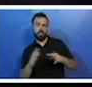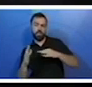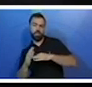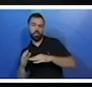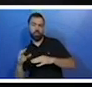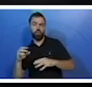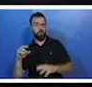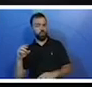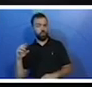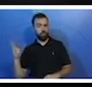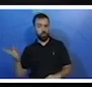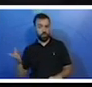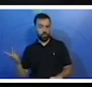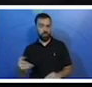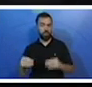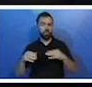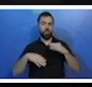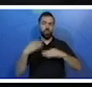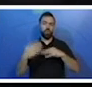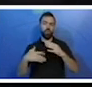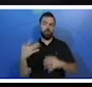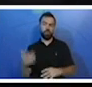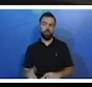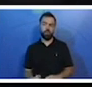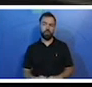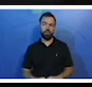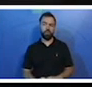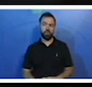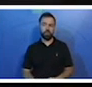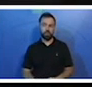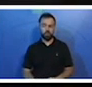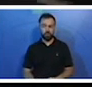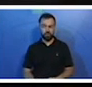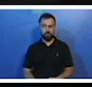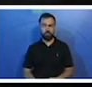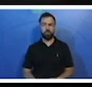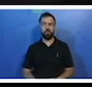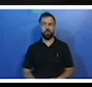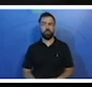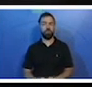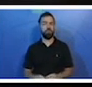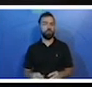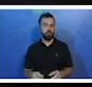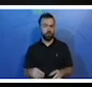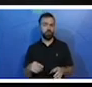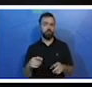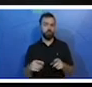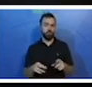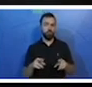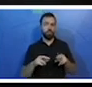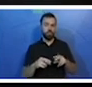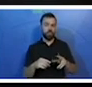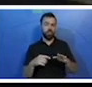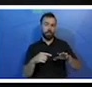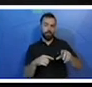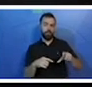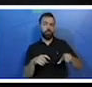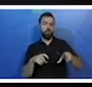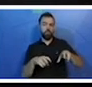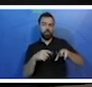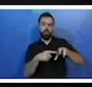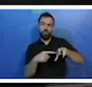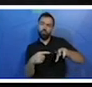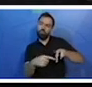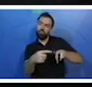Então, com o passar desses anos, né, com a evolução dos novos materiais, com a evolução desses pedais, catracas, correntes, guidões,